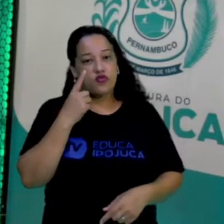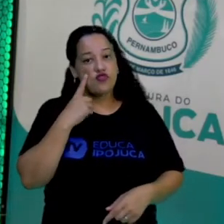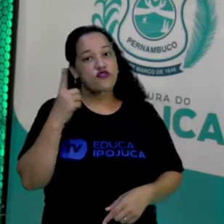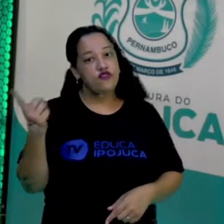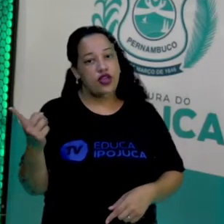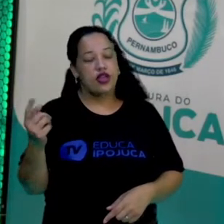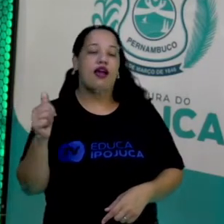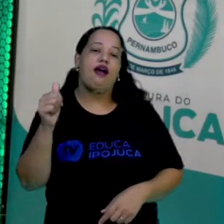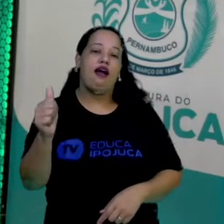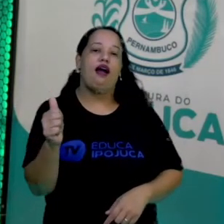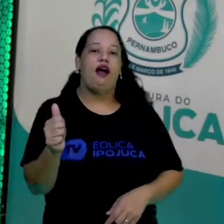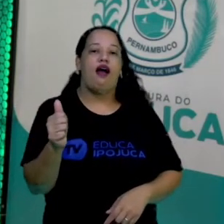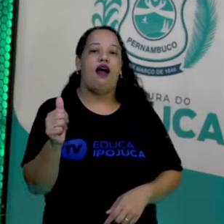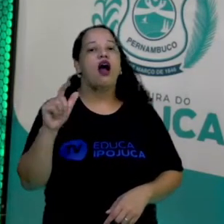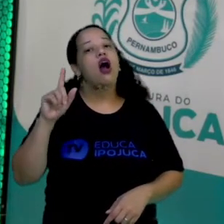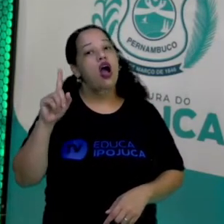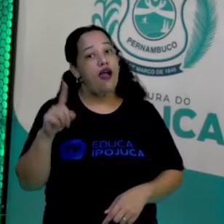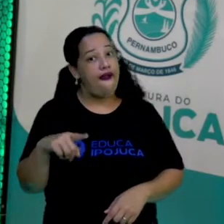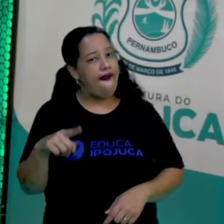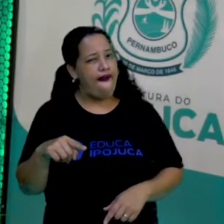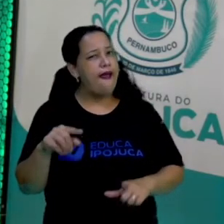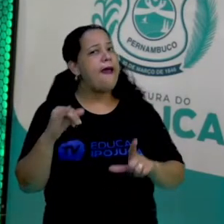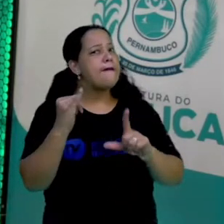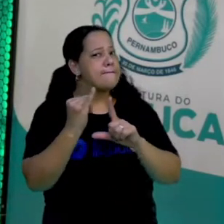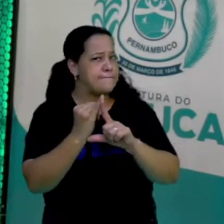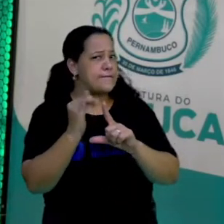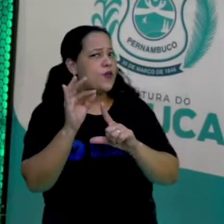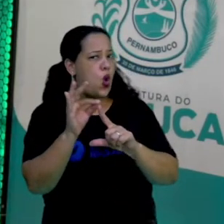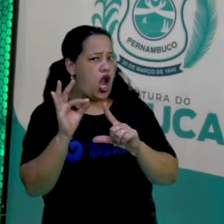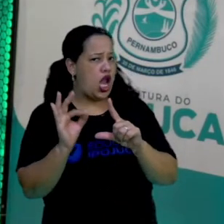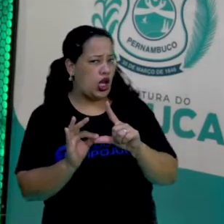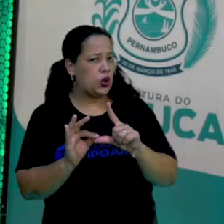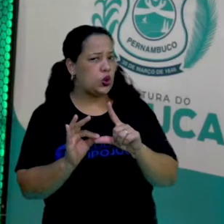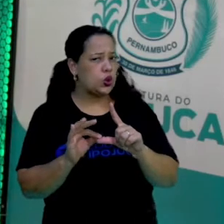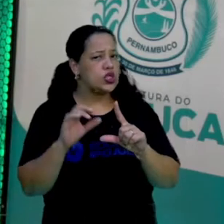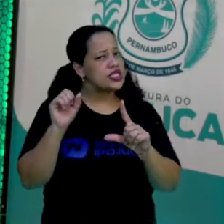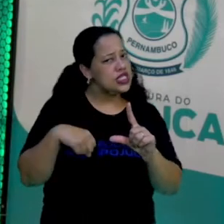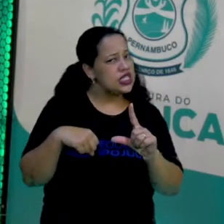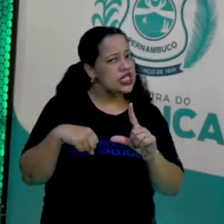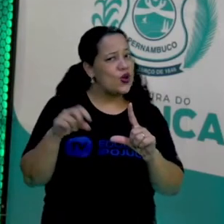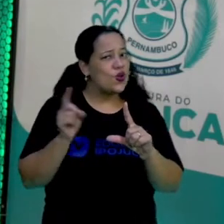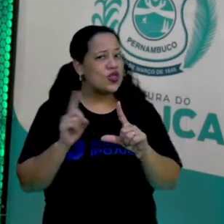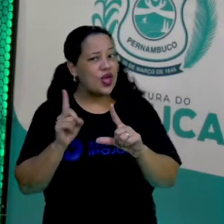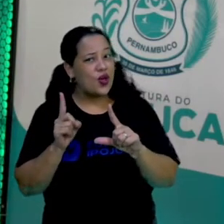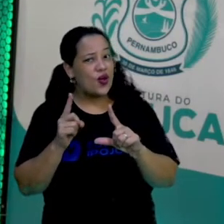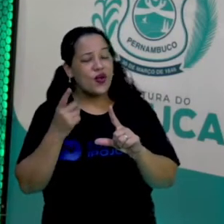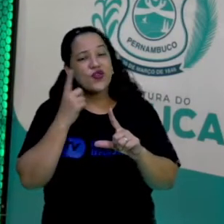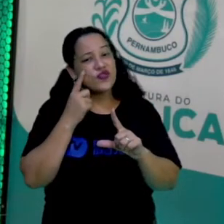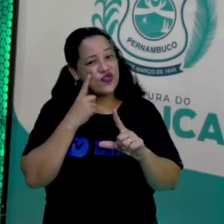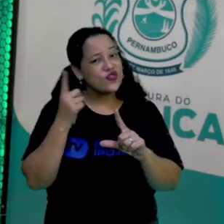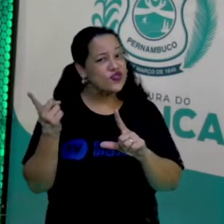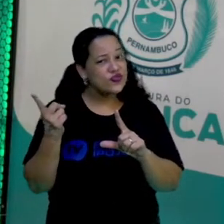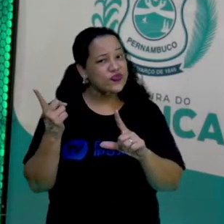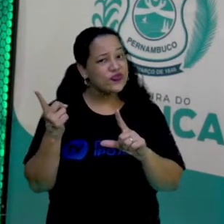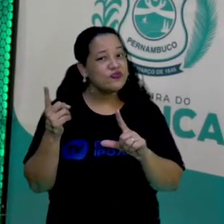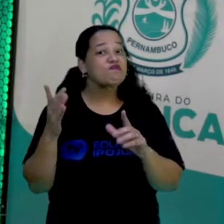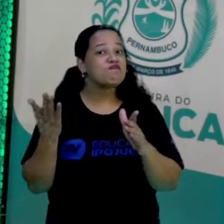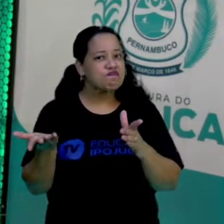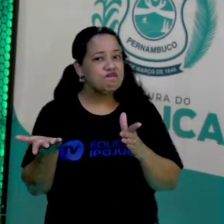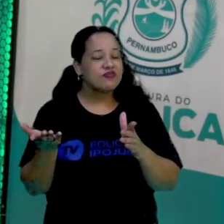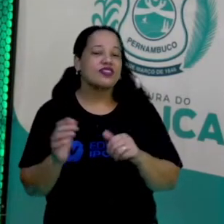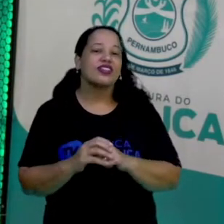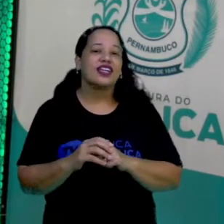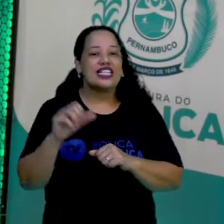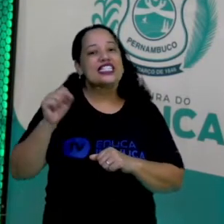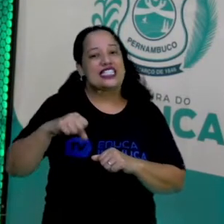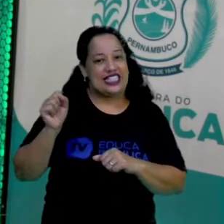que a figura A é um polígono? Sim ou não? Já pensou? Observou a definição? Então,